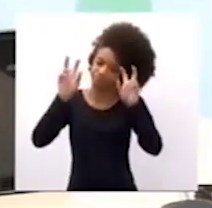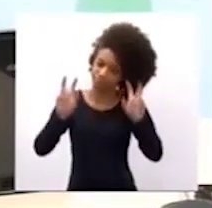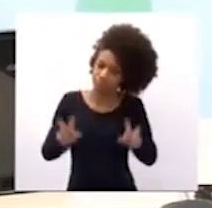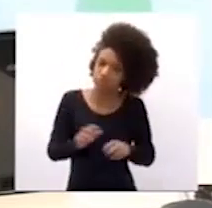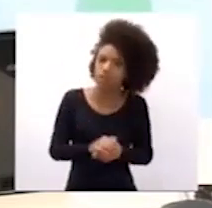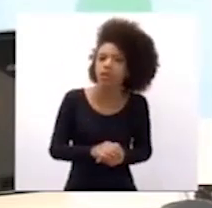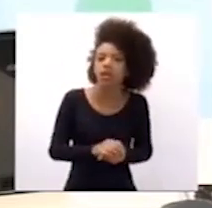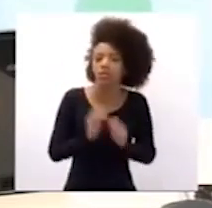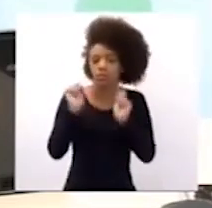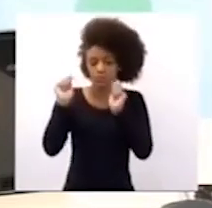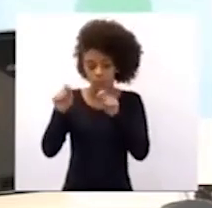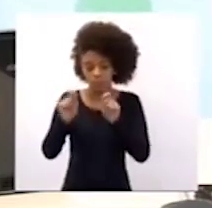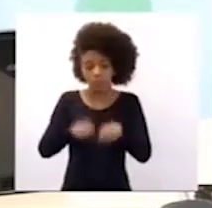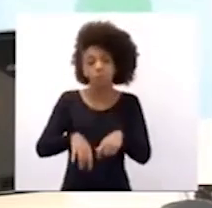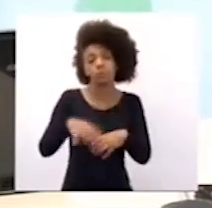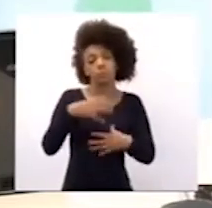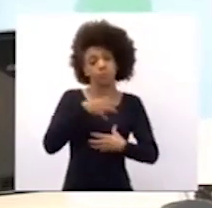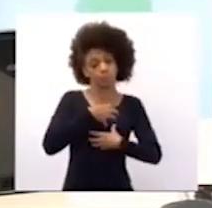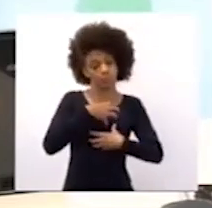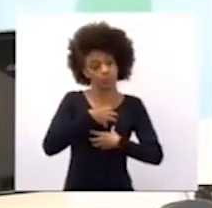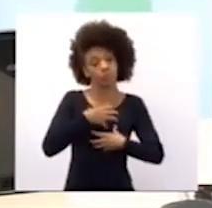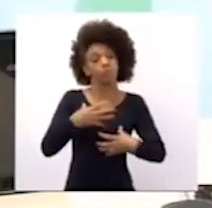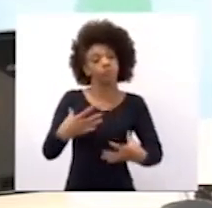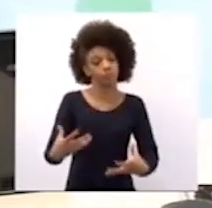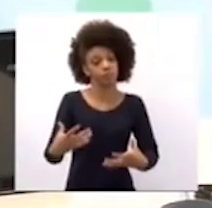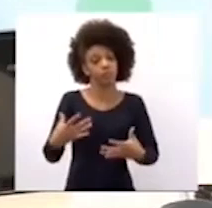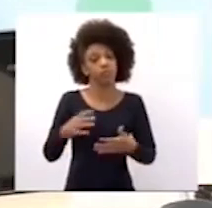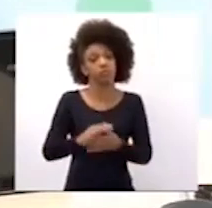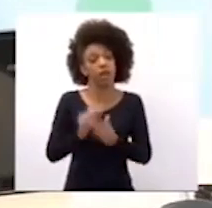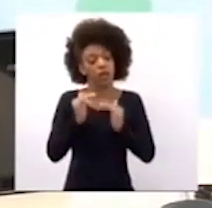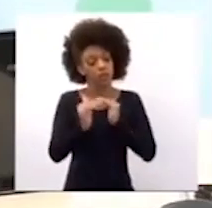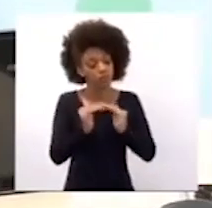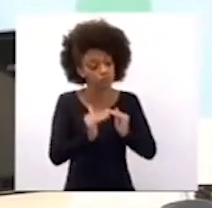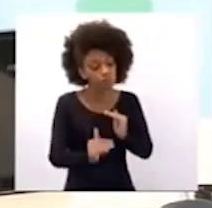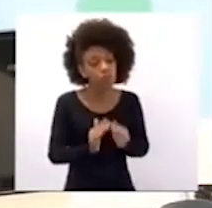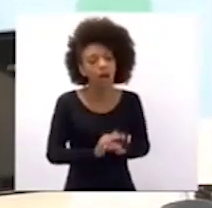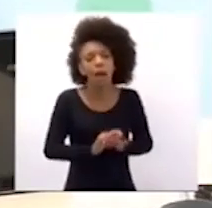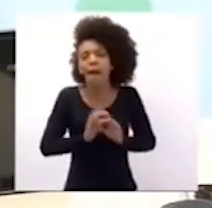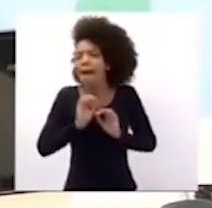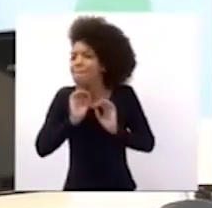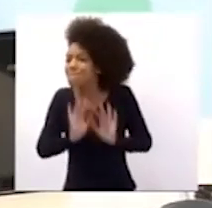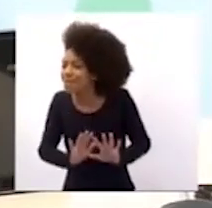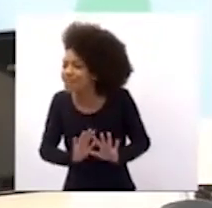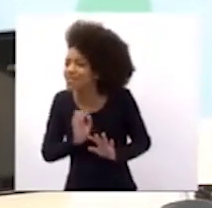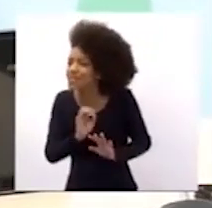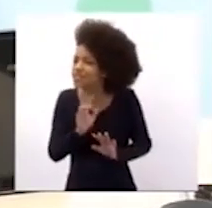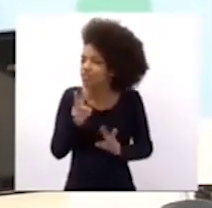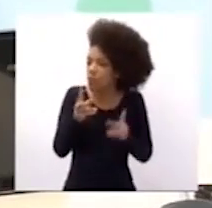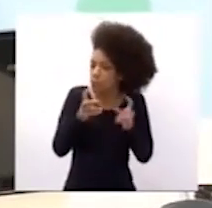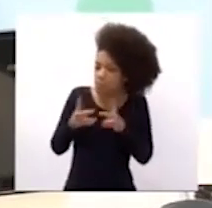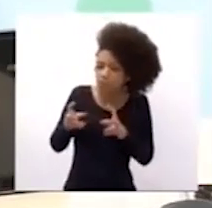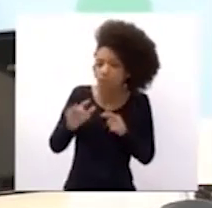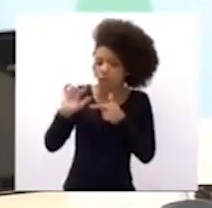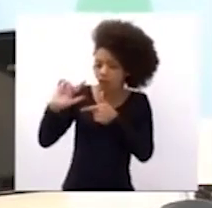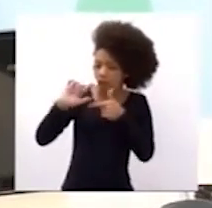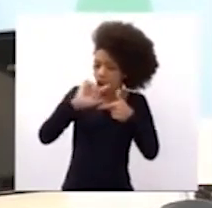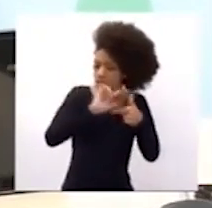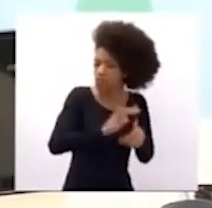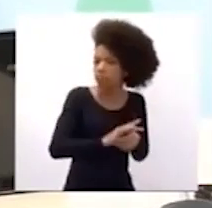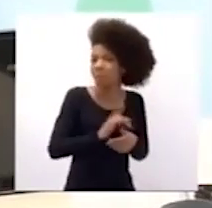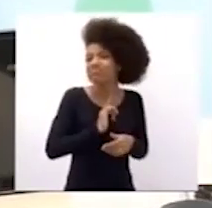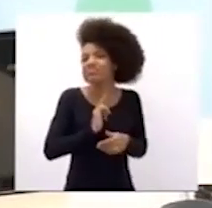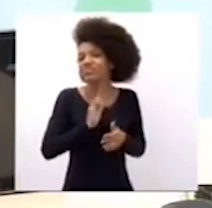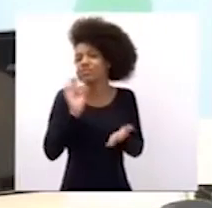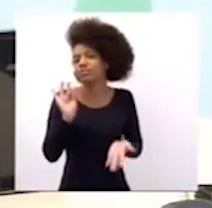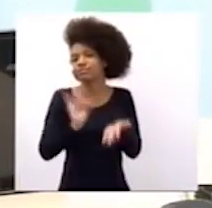as potencialidades, características e contradições, se a gente for verificar cada imagem, elas trazem essas dimensões para